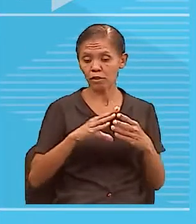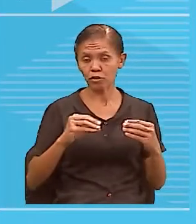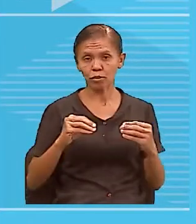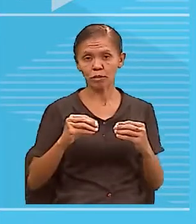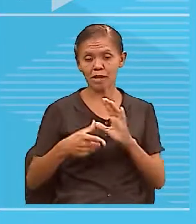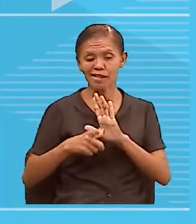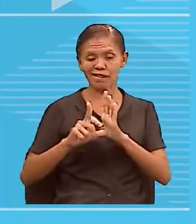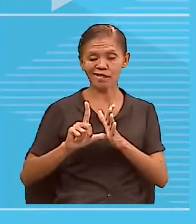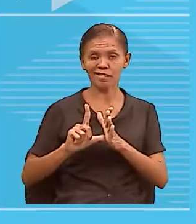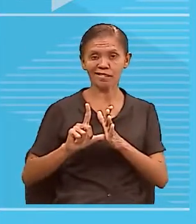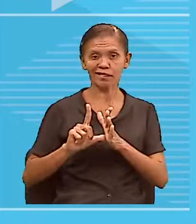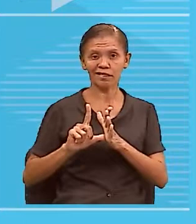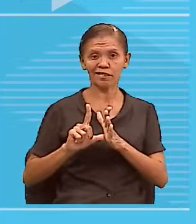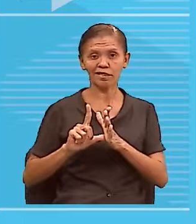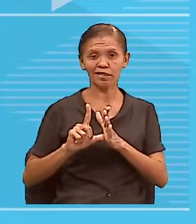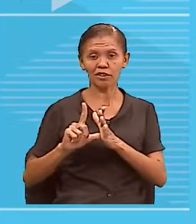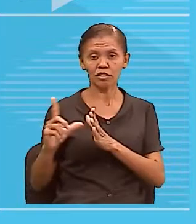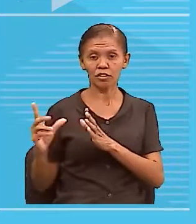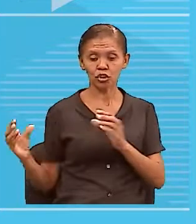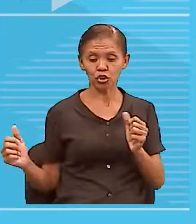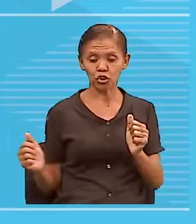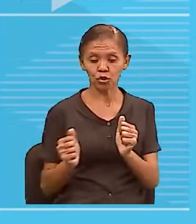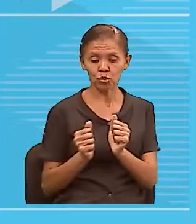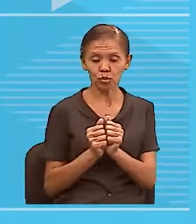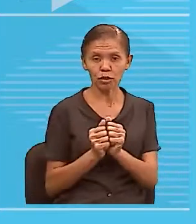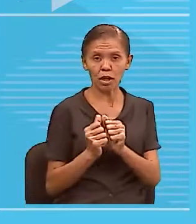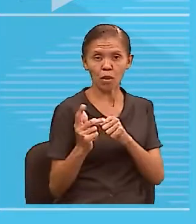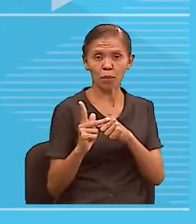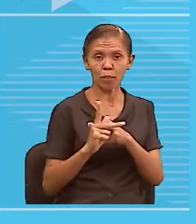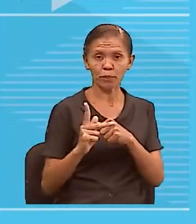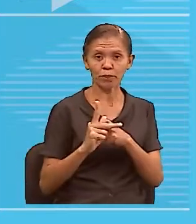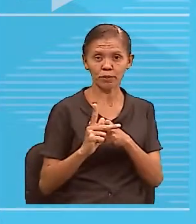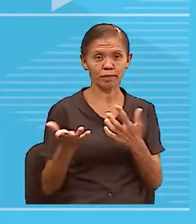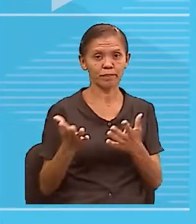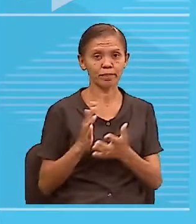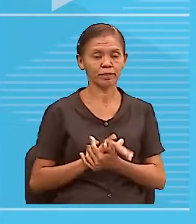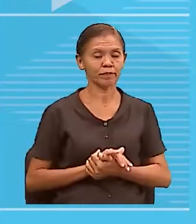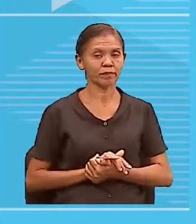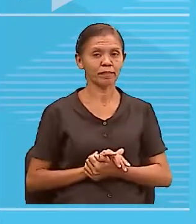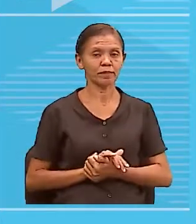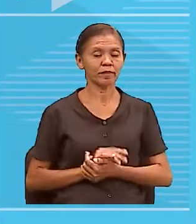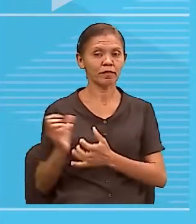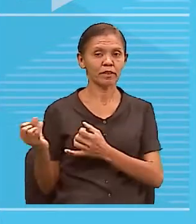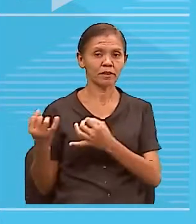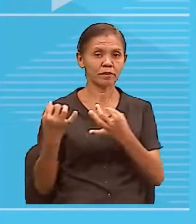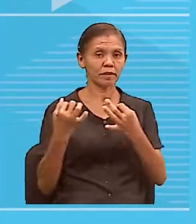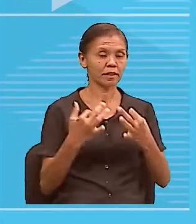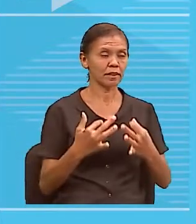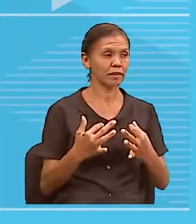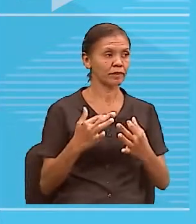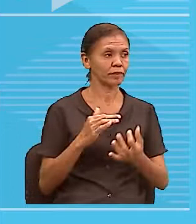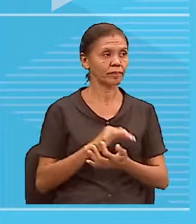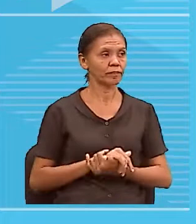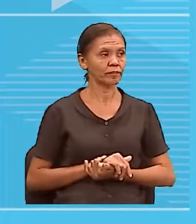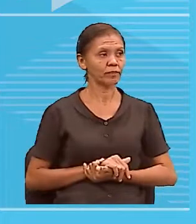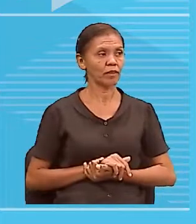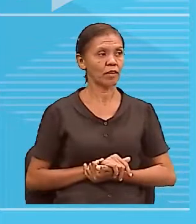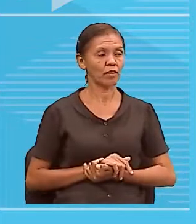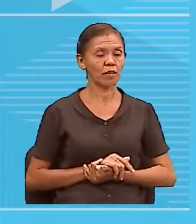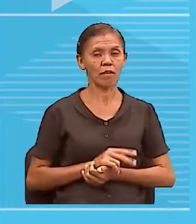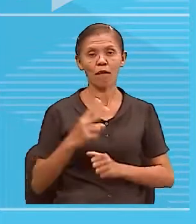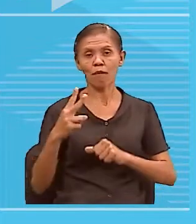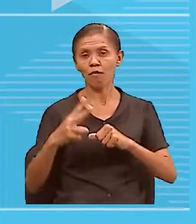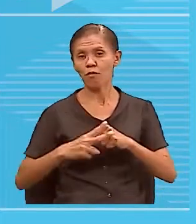correspondentes vou já explicar mostrar o que é que eu tô querendo dizer aqui é o seguinte peguei aqui o verbo